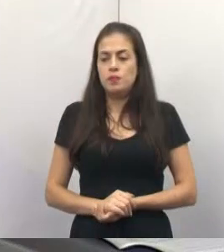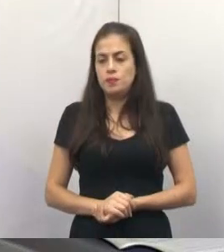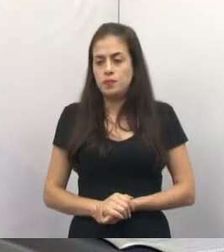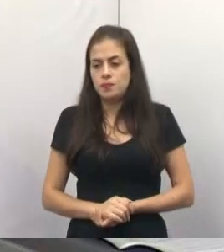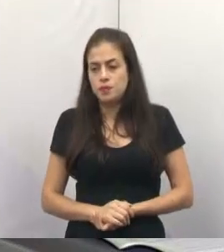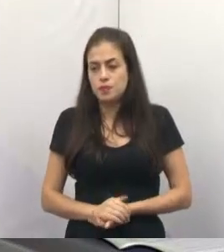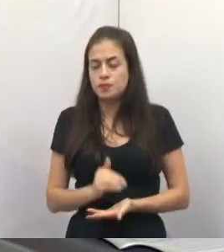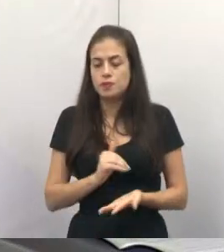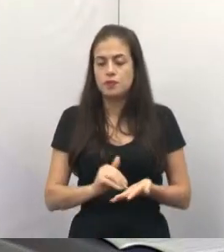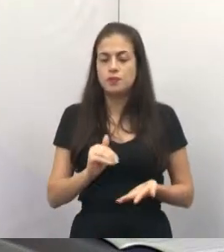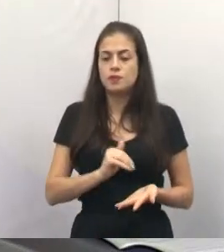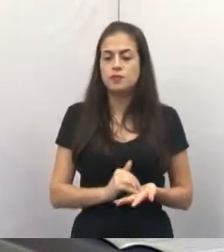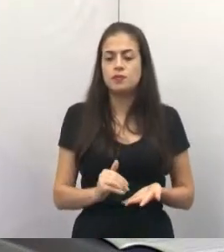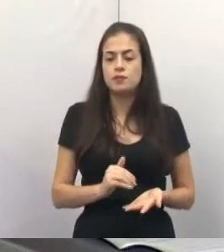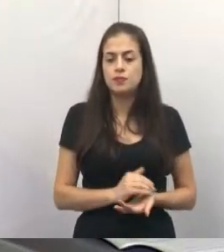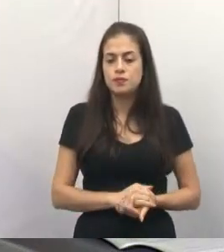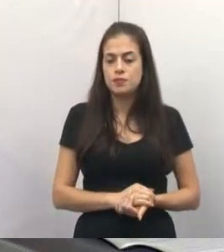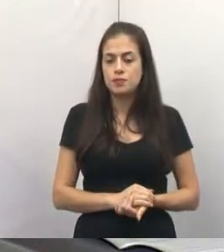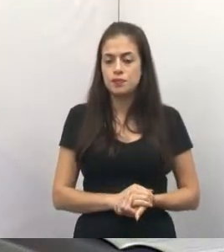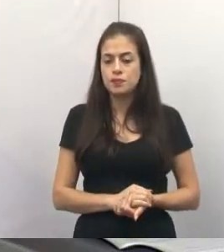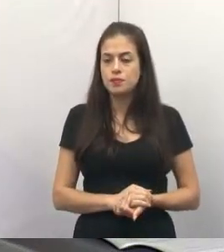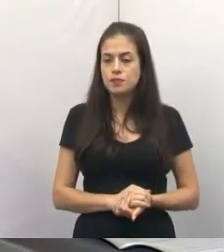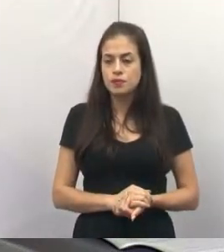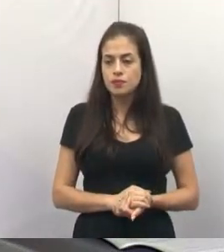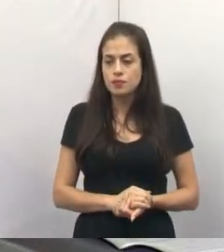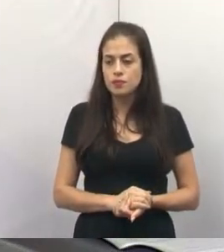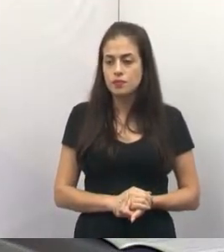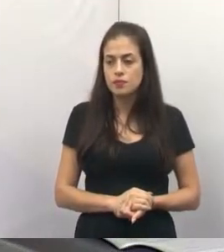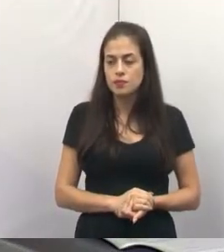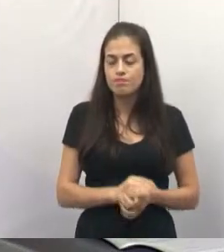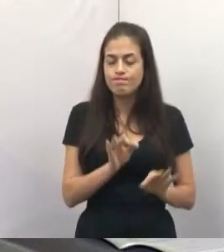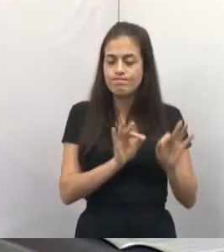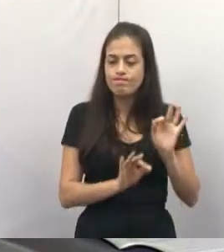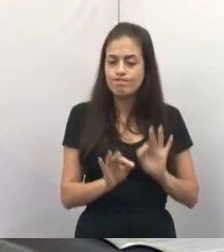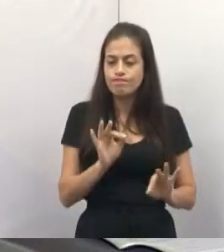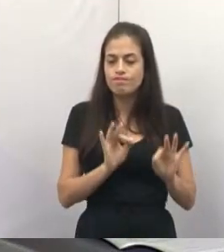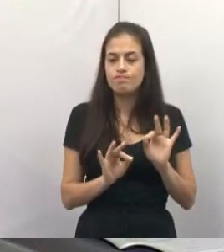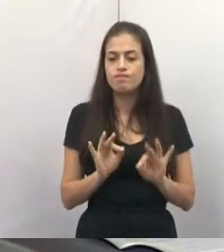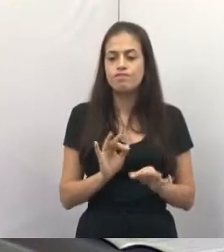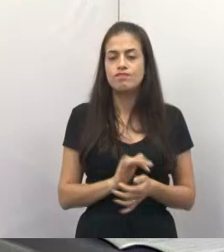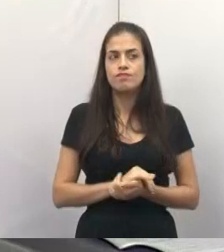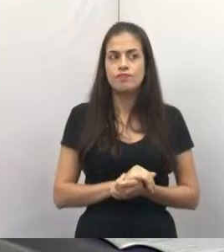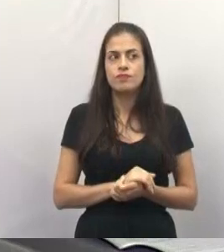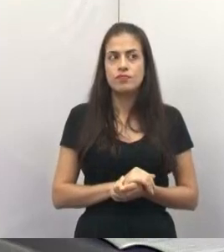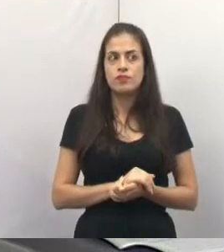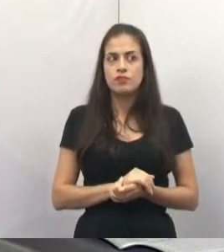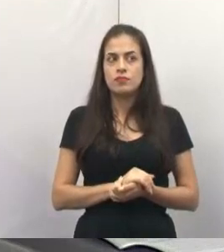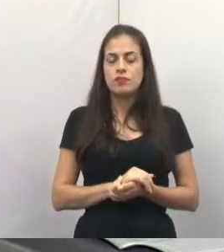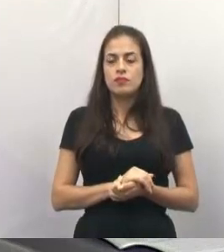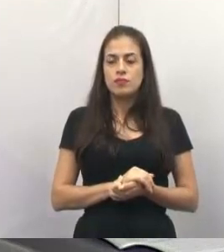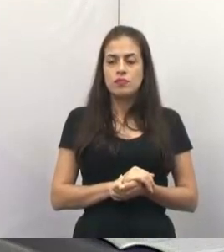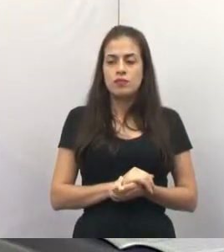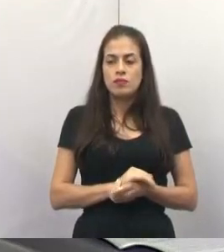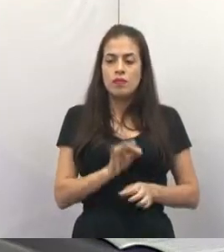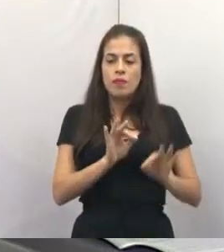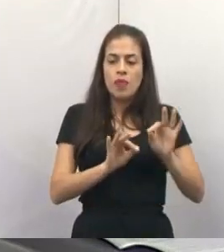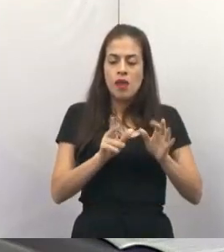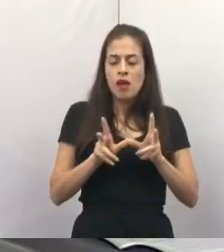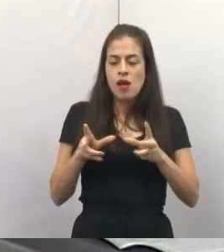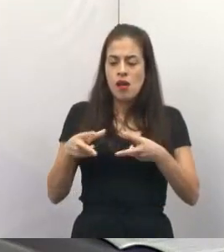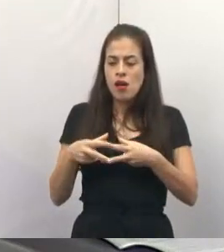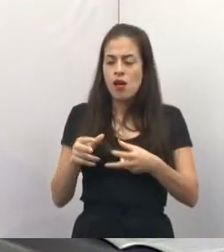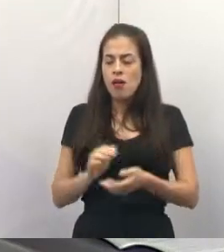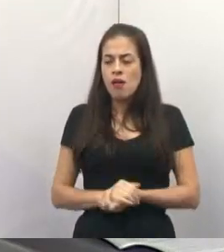para a Secretaria de assuntos jurídicos, e o jurídico da nossa